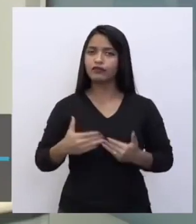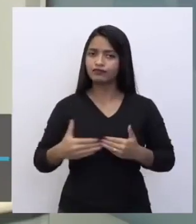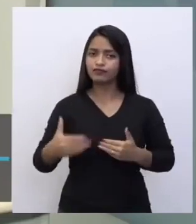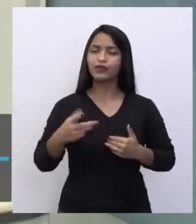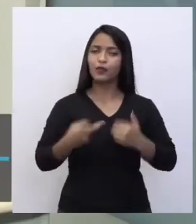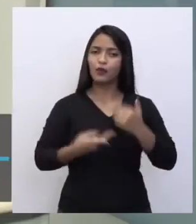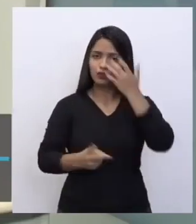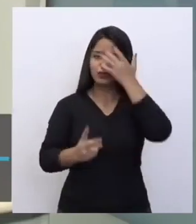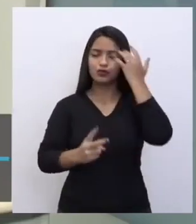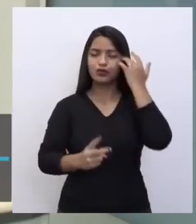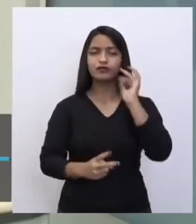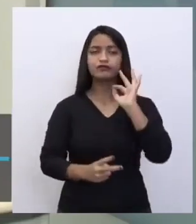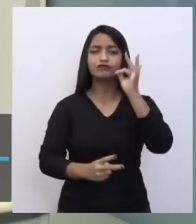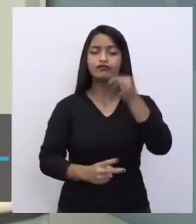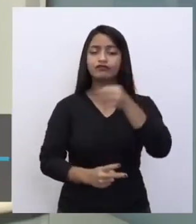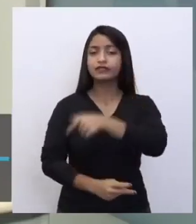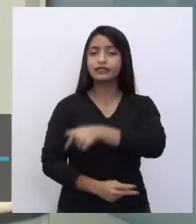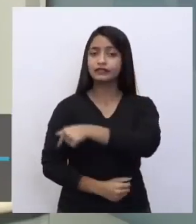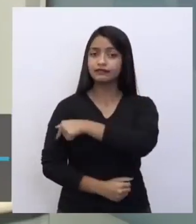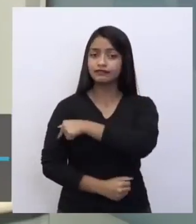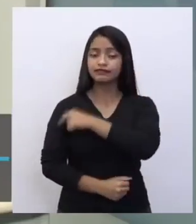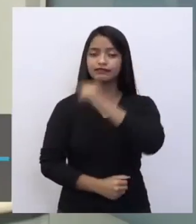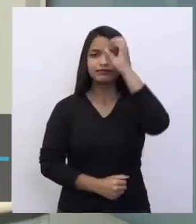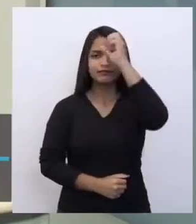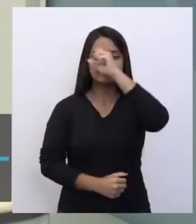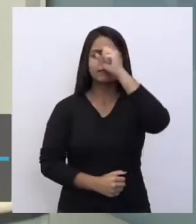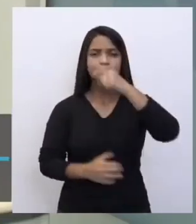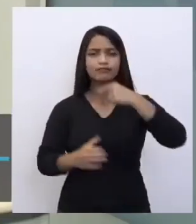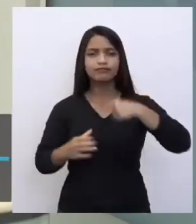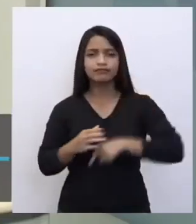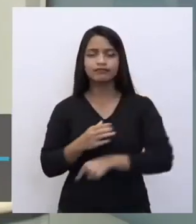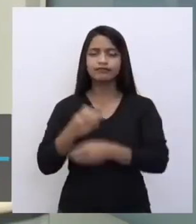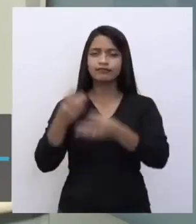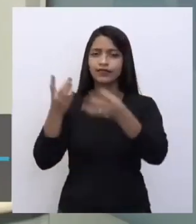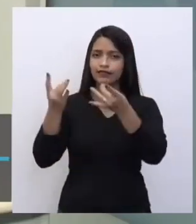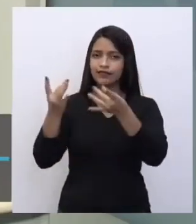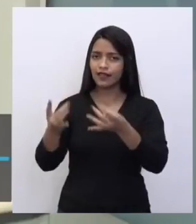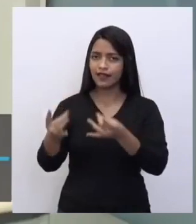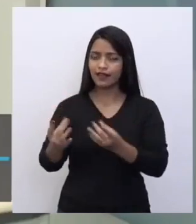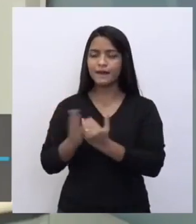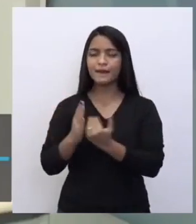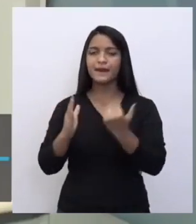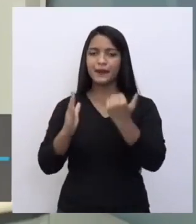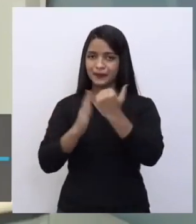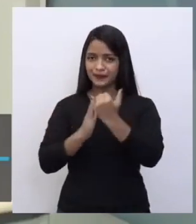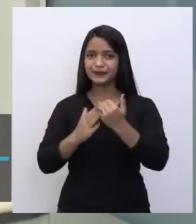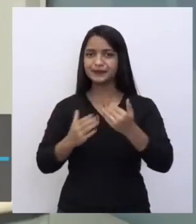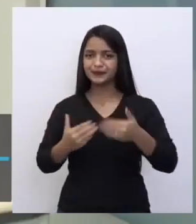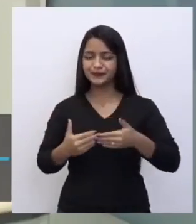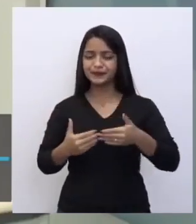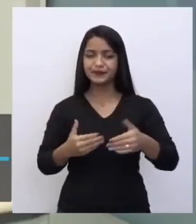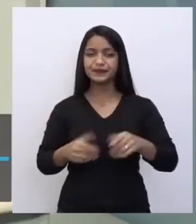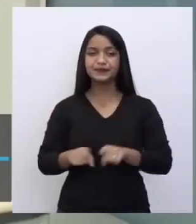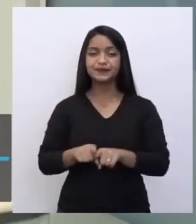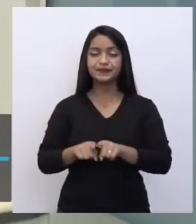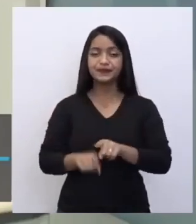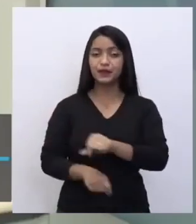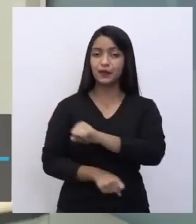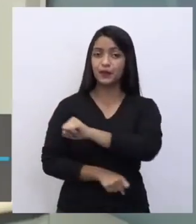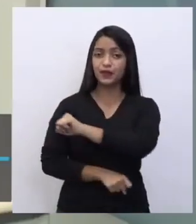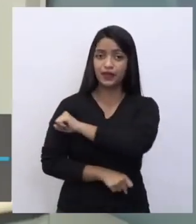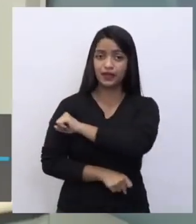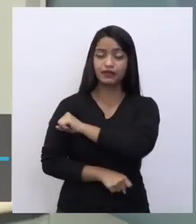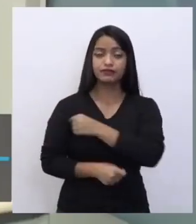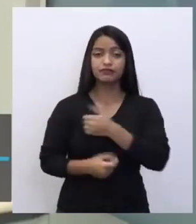vão ter a oportunidade de estudar com mais detalhes esses biomas brasileiros, no oitavo os biomas